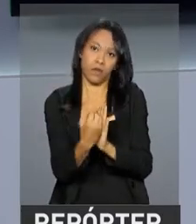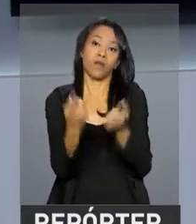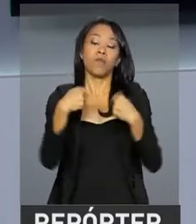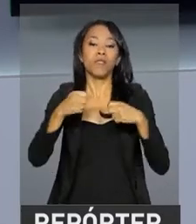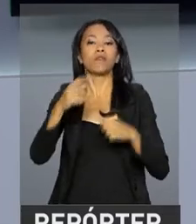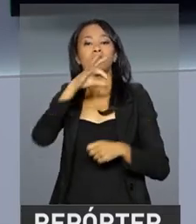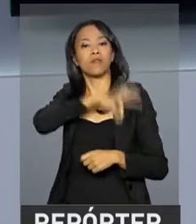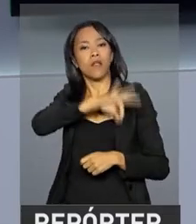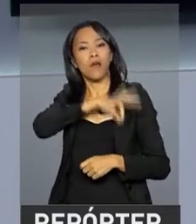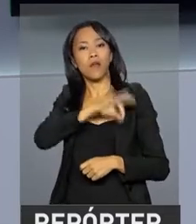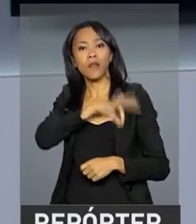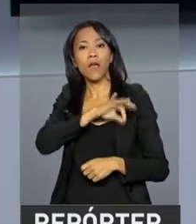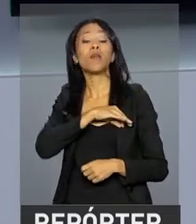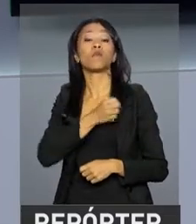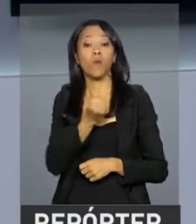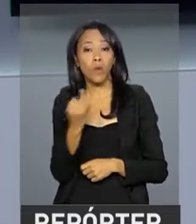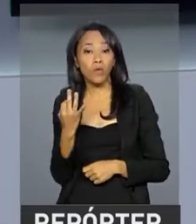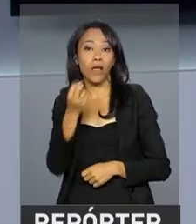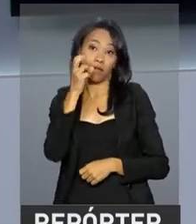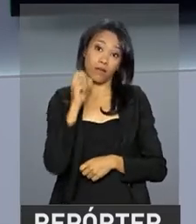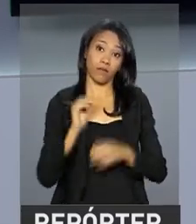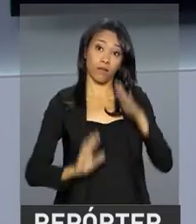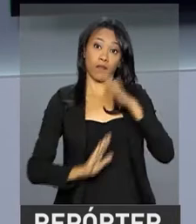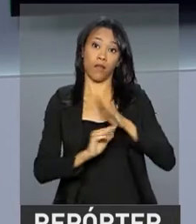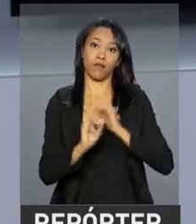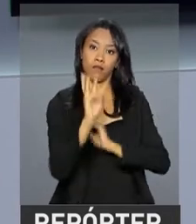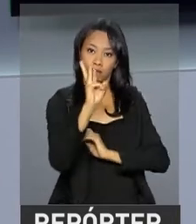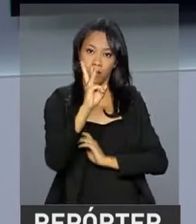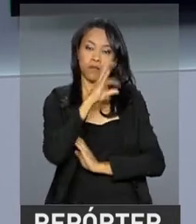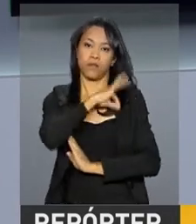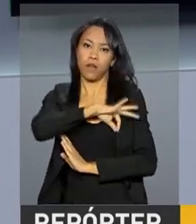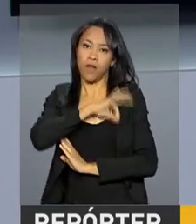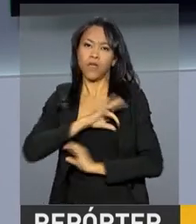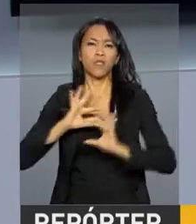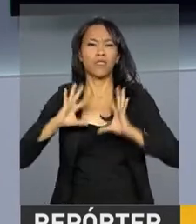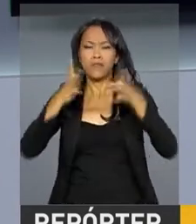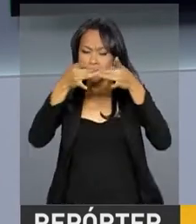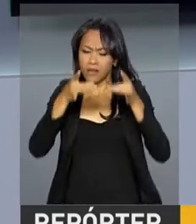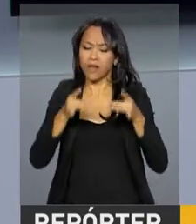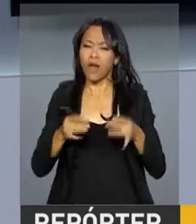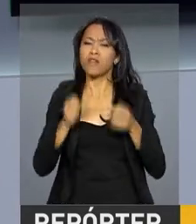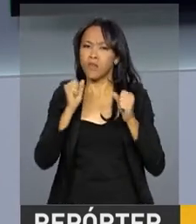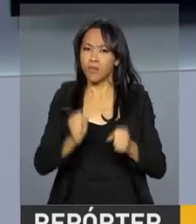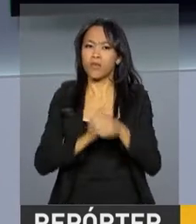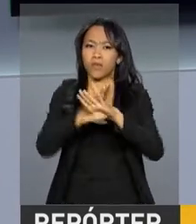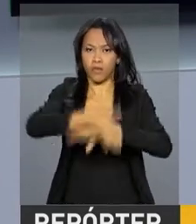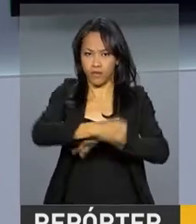mensal bruta per capita de até 3 salários mínimos. Todos os detalhes